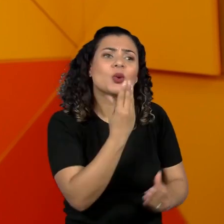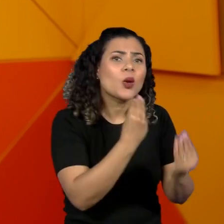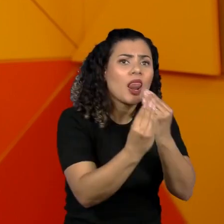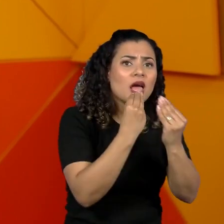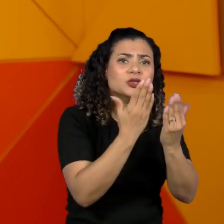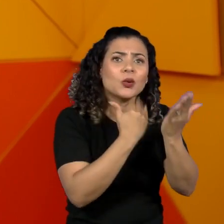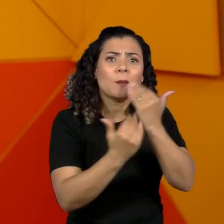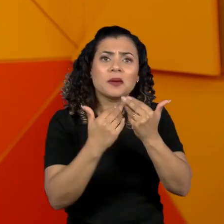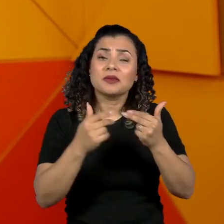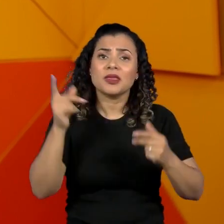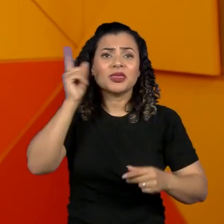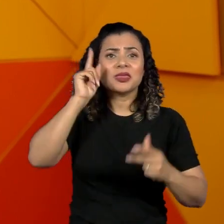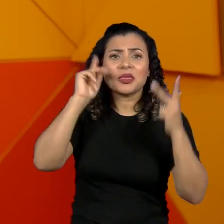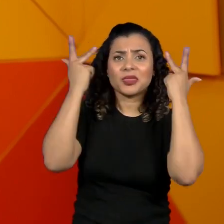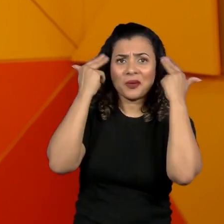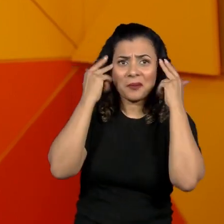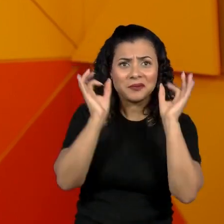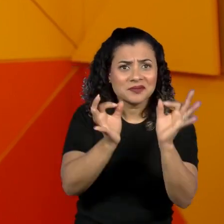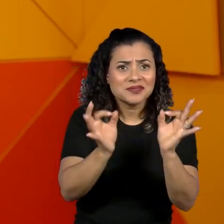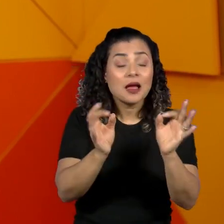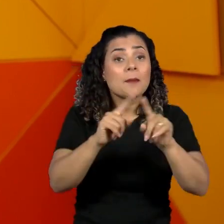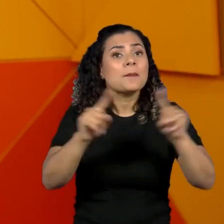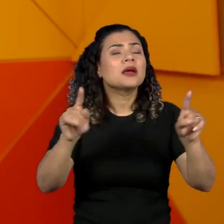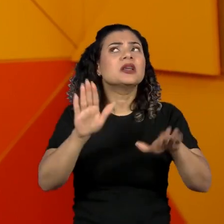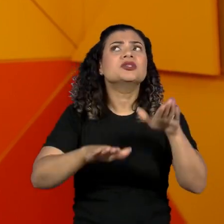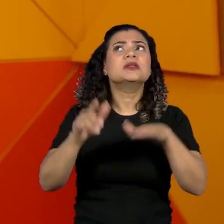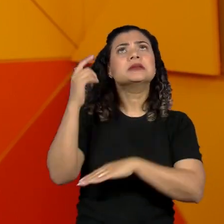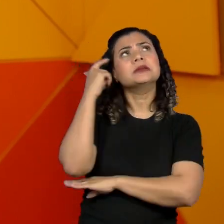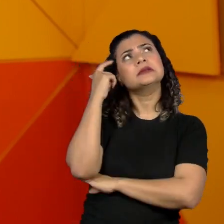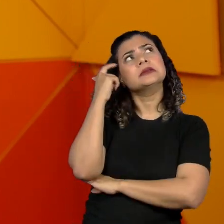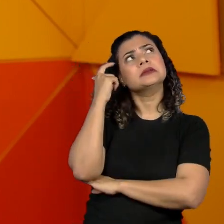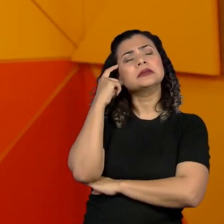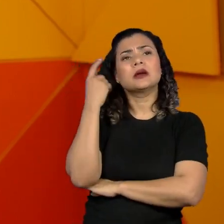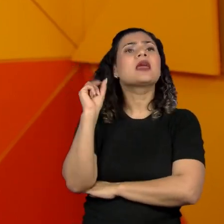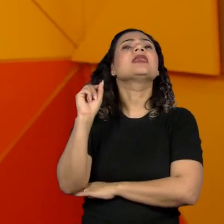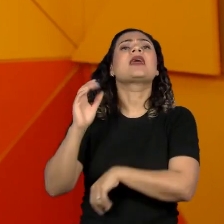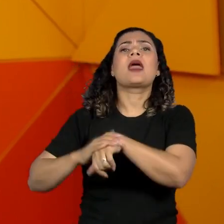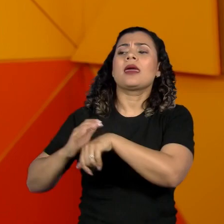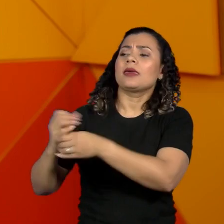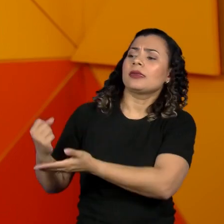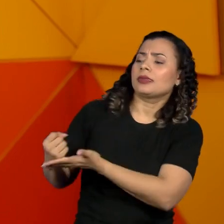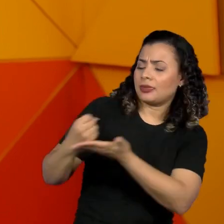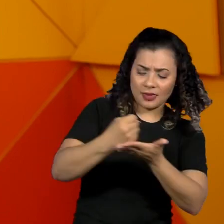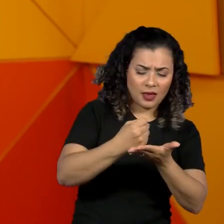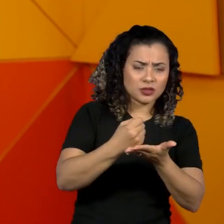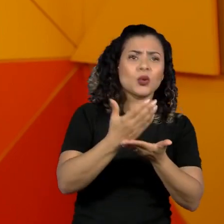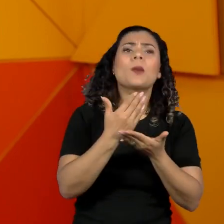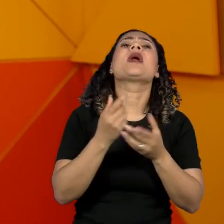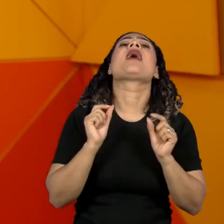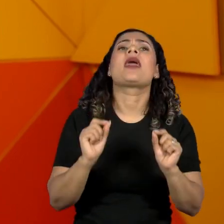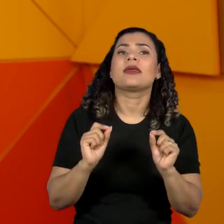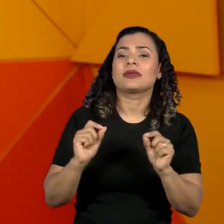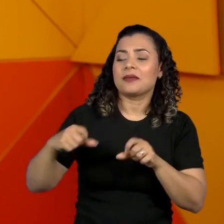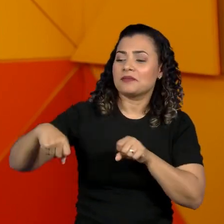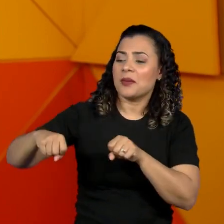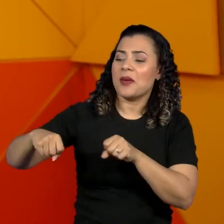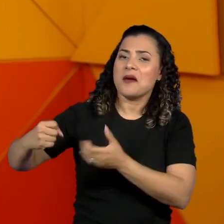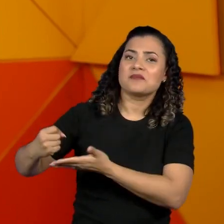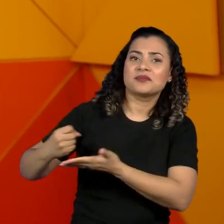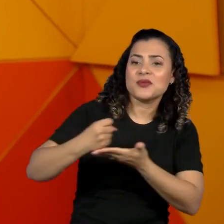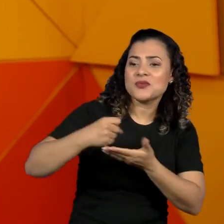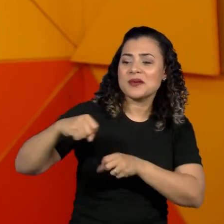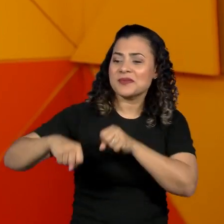cotidiano. Só que nem sempre a gente pensa em quem tem o trabalho de trazer essa nossa comida. E aí os entregadores